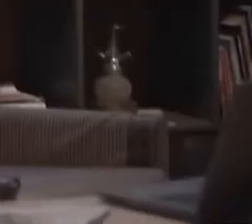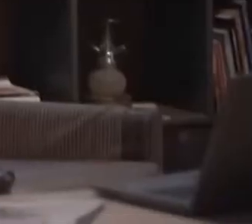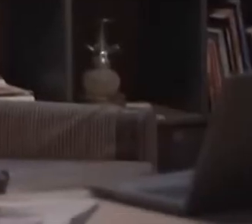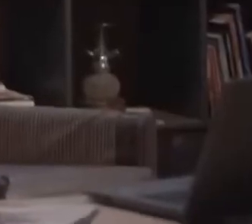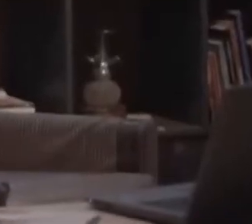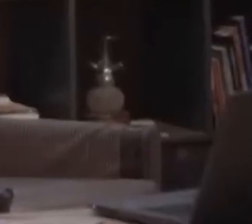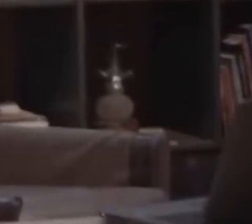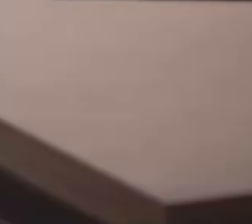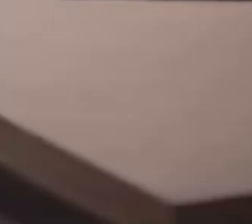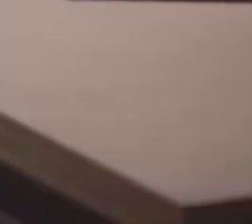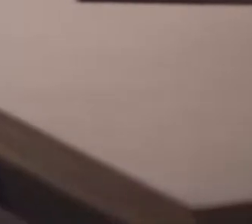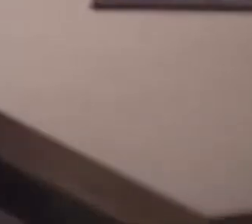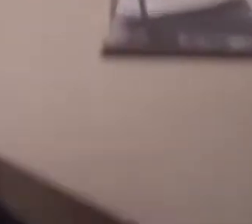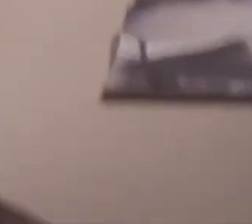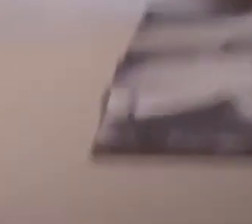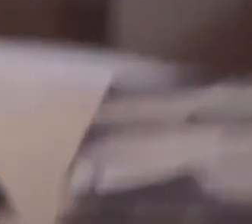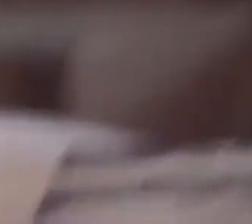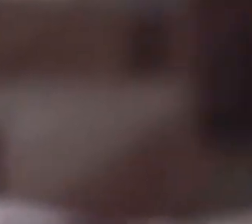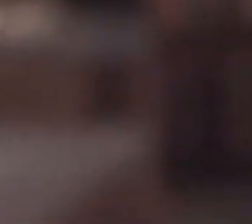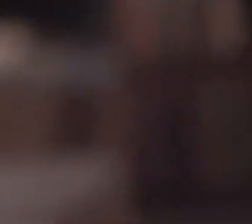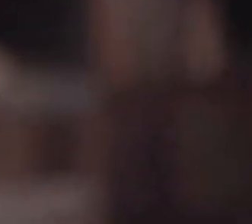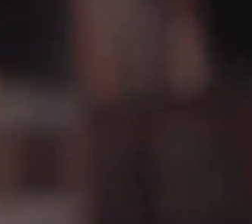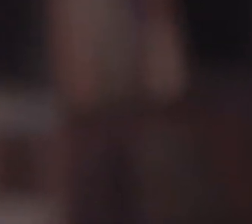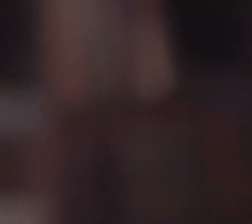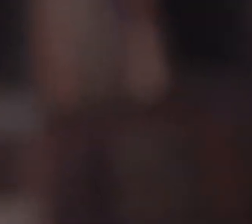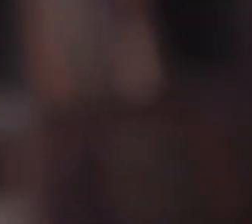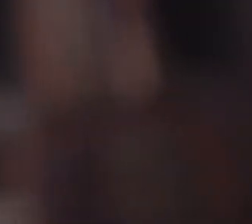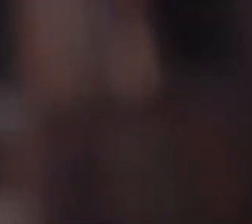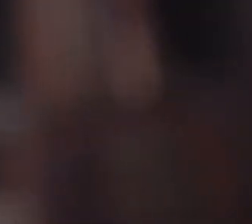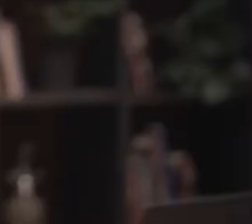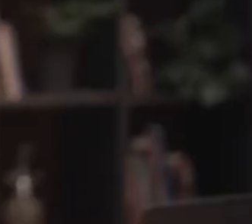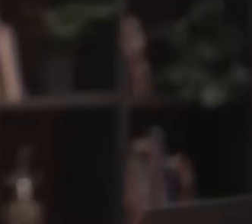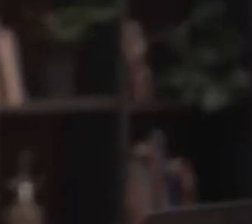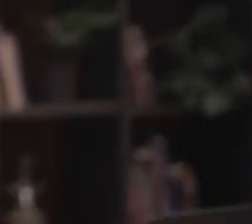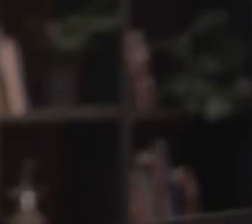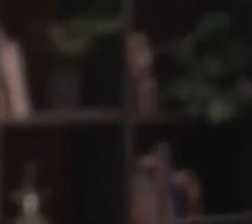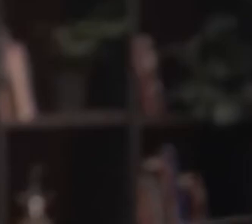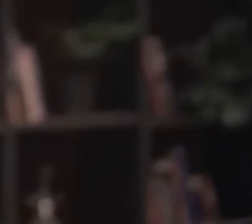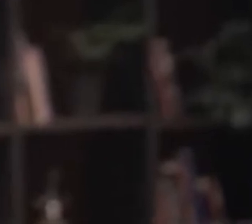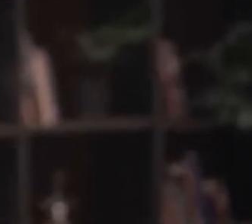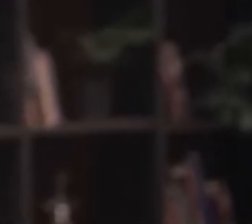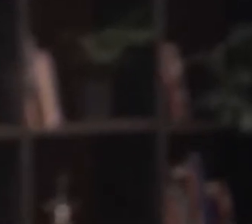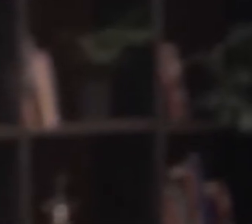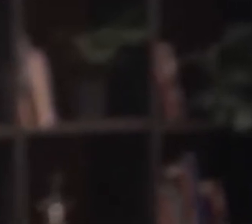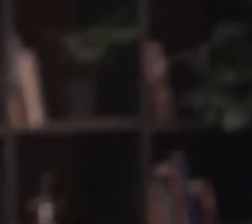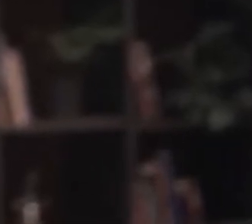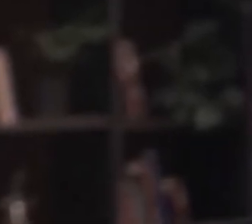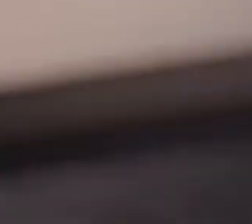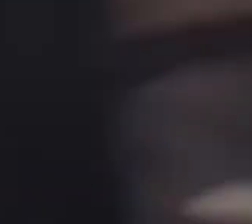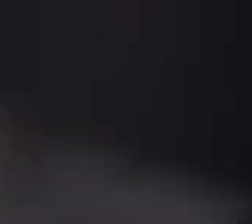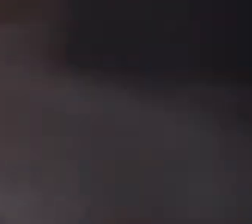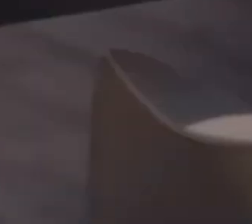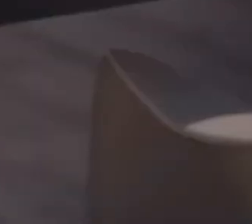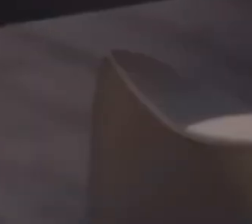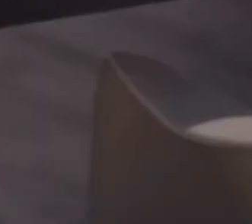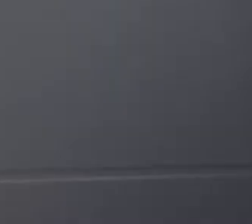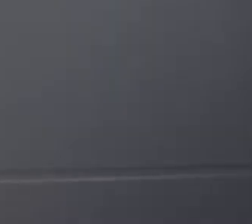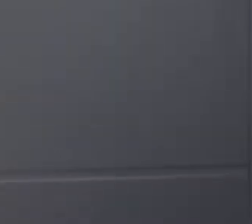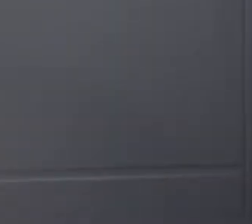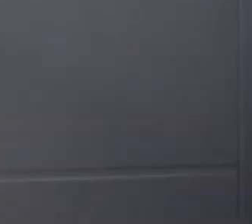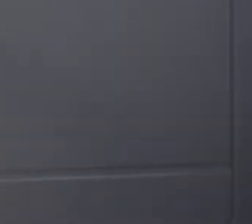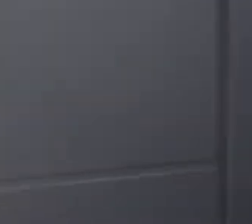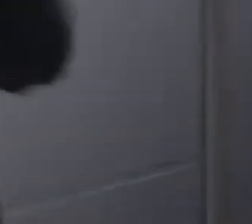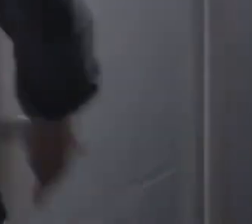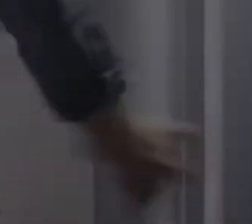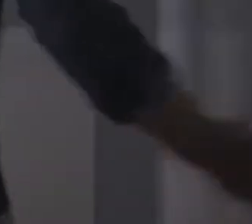o fim. Não vou mais deixar eu fugir de mim. Eu me amo. Quem se ama,